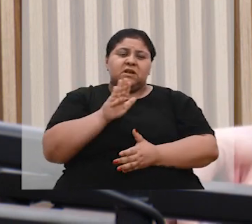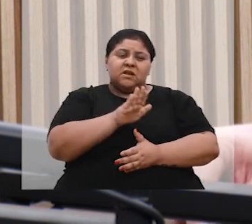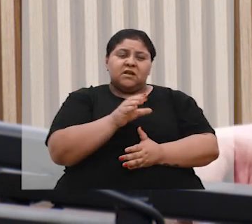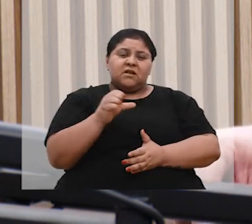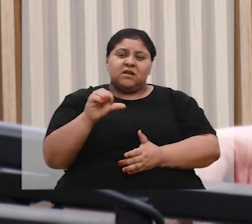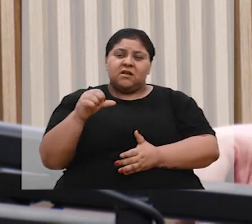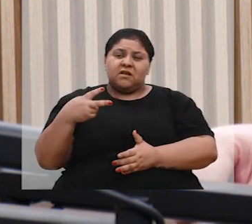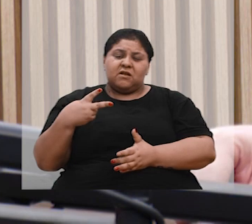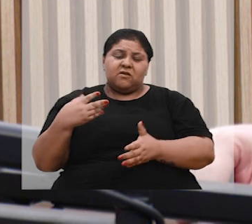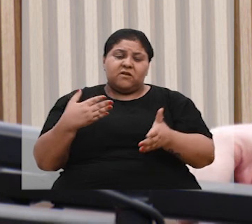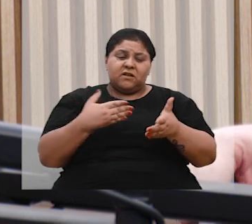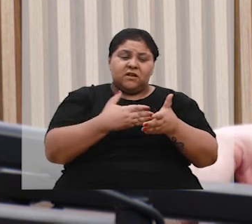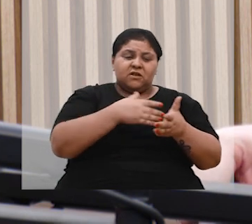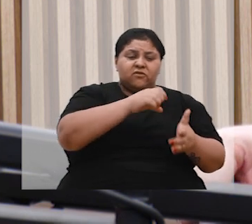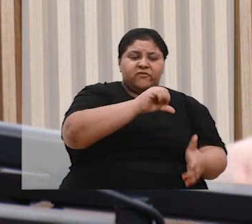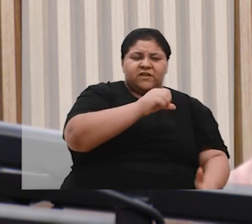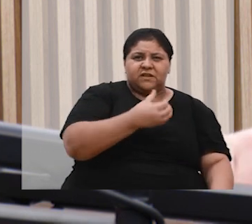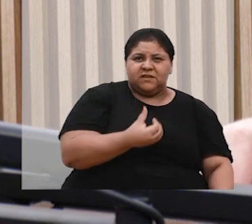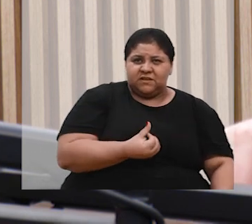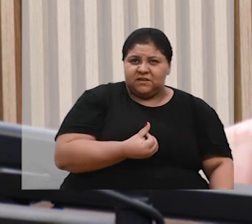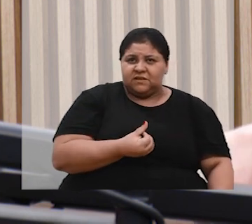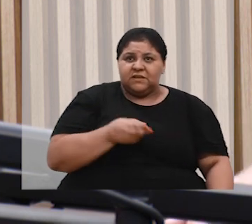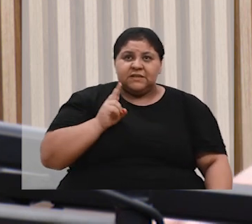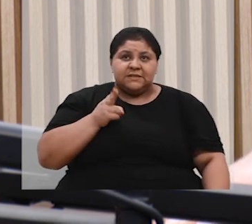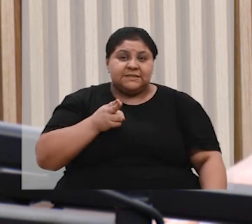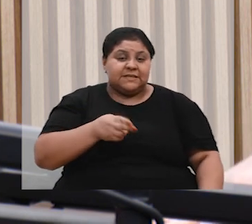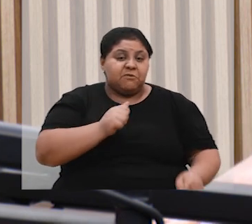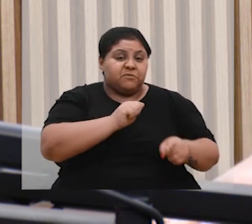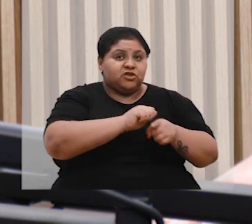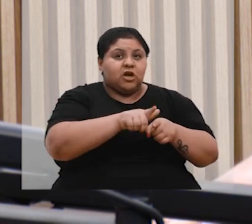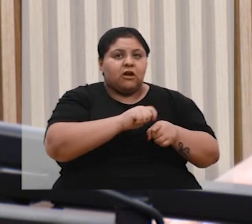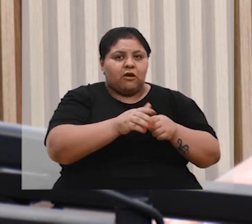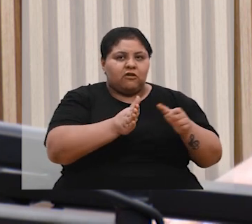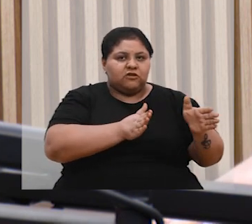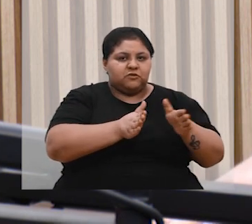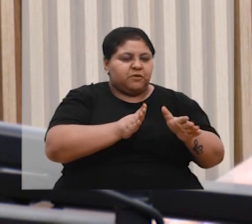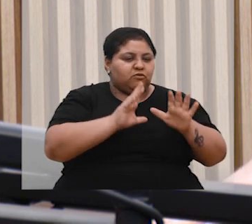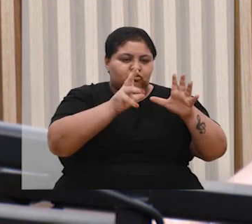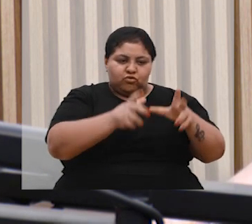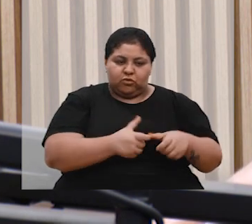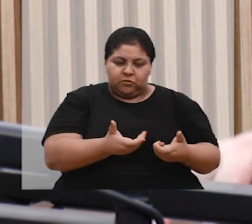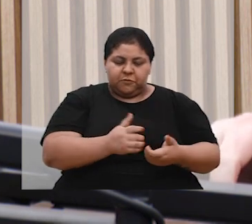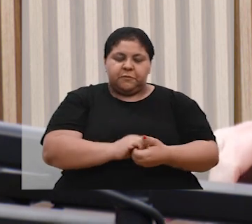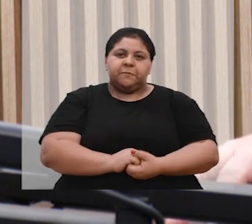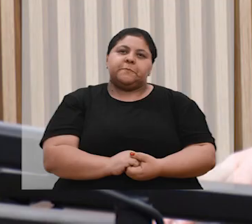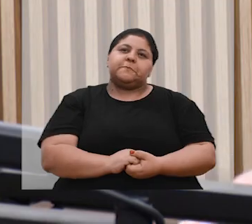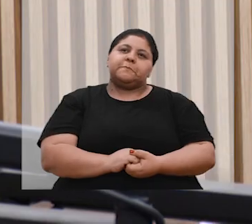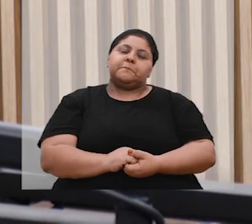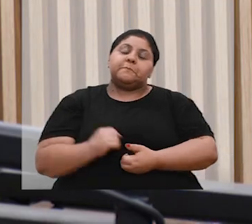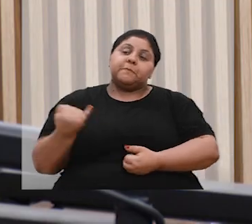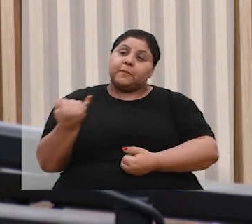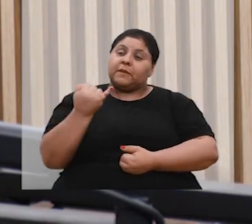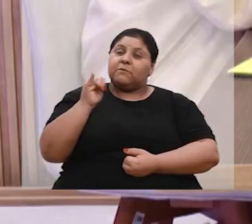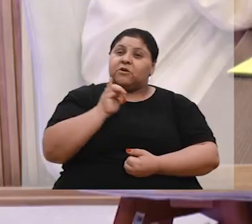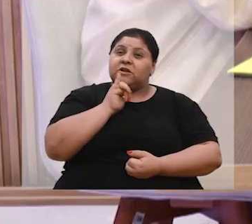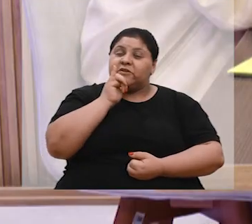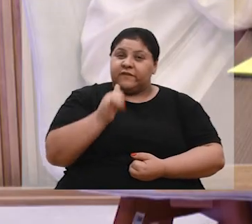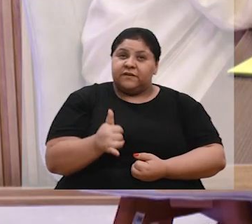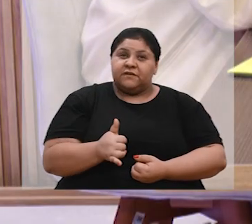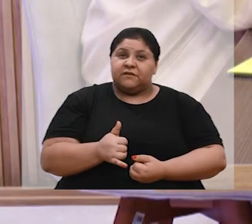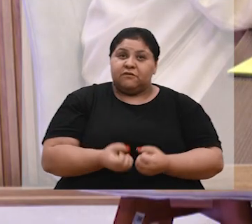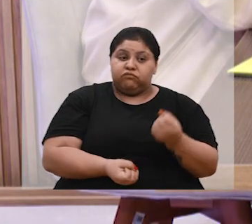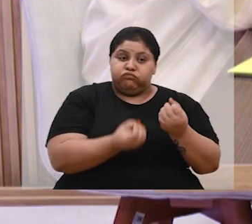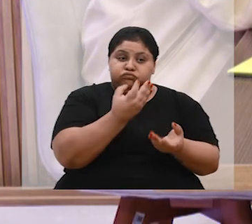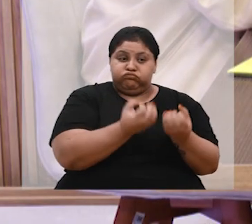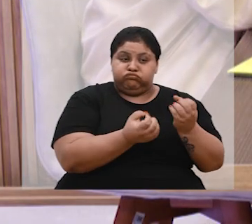de 92 a 96, né? Sempre de aluguel nesse período todo, né? E é importante dizer também, acho, né, Eduardo, que o